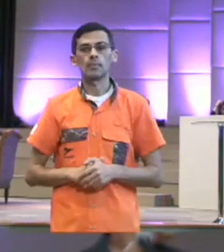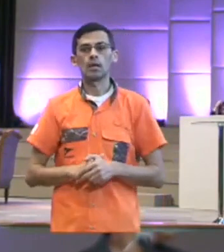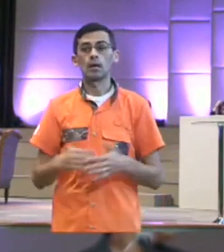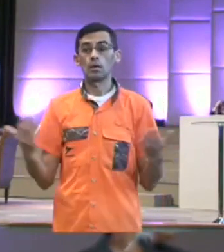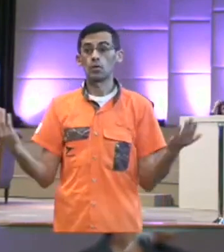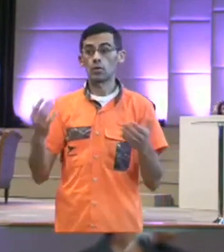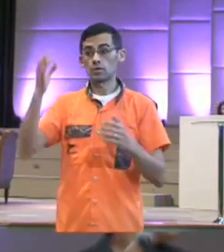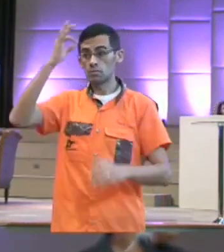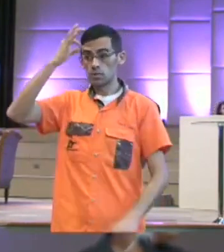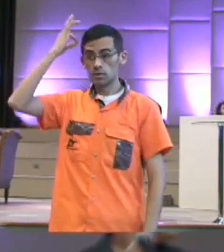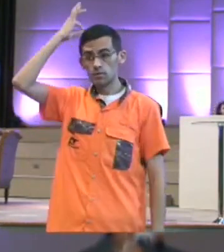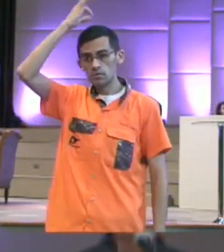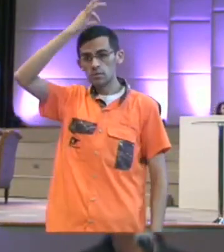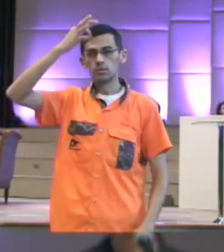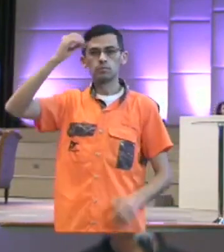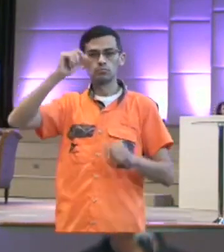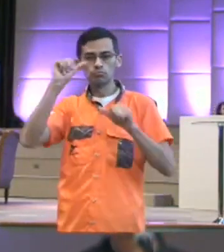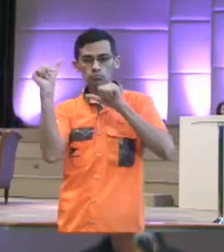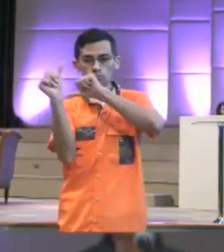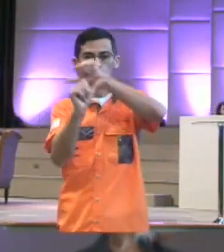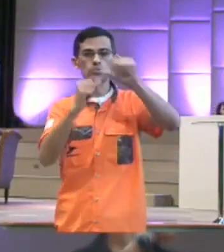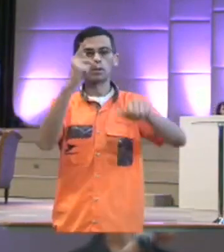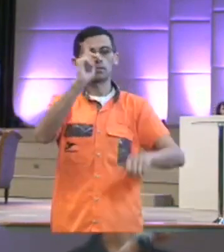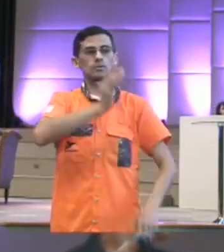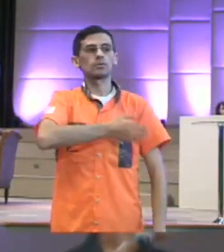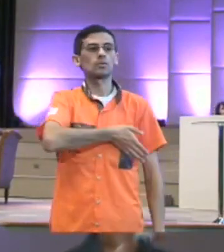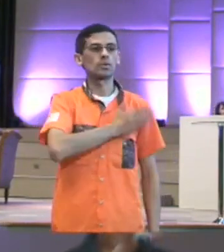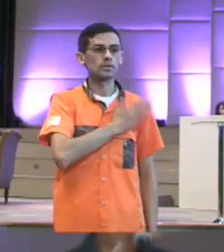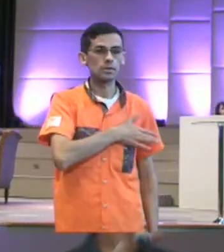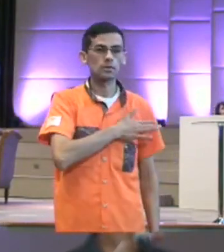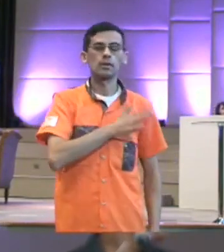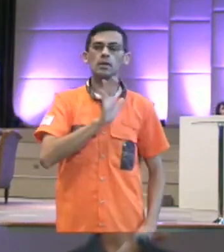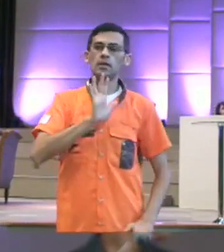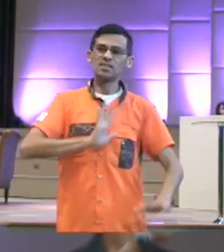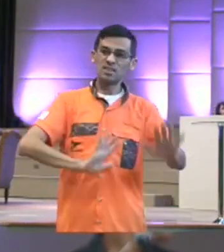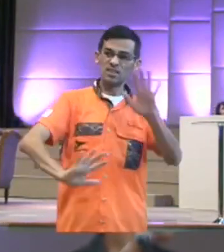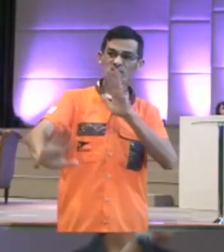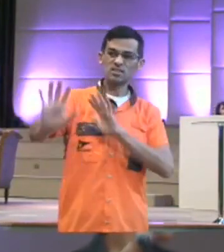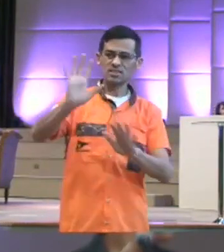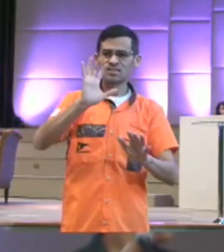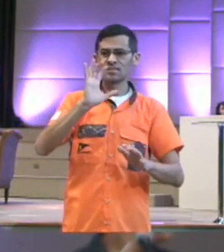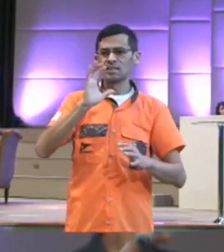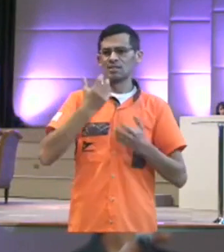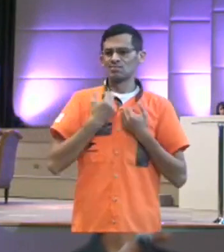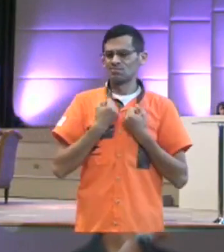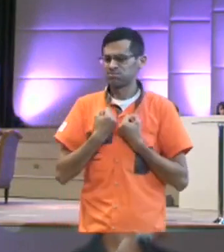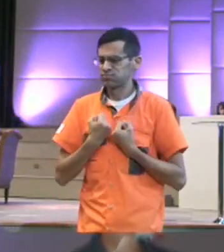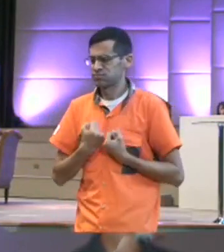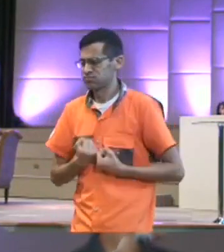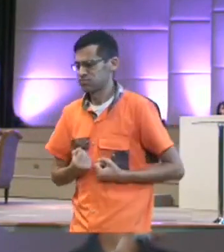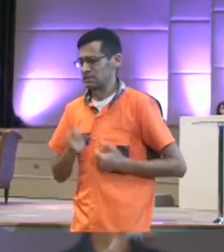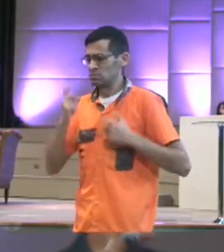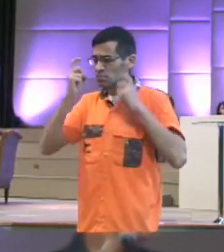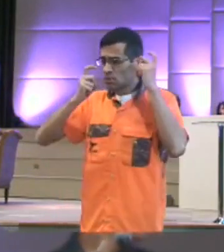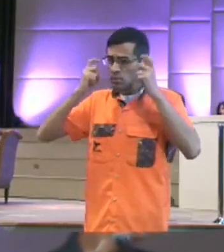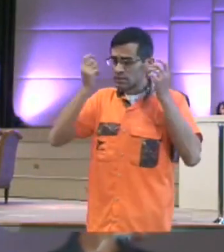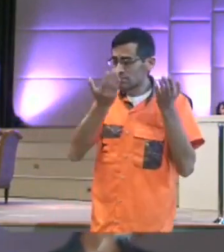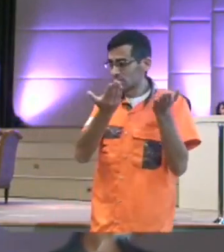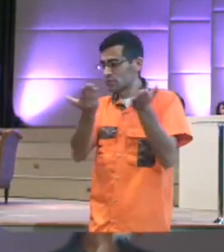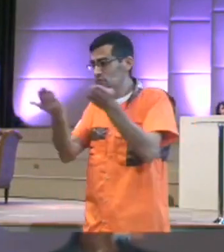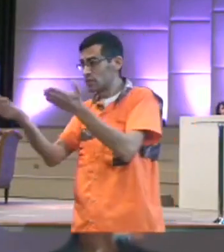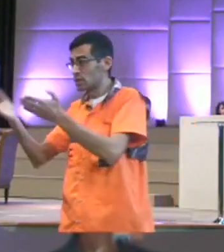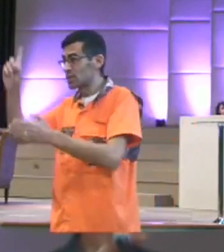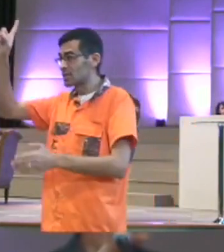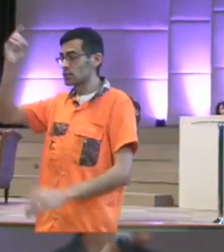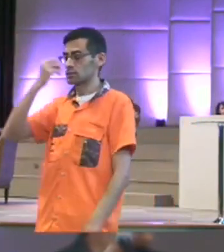Deixa o Espírito Santo trabalhar no teu coração. Se você vem trazendo os seus pesos, traga-os, porque o Senhor é